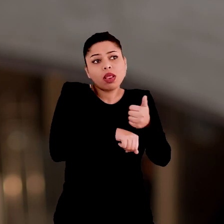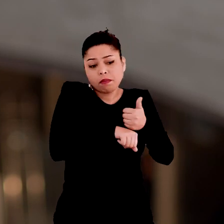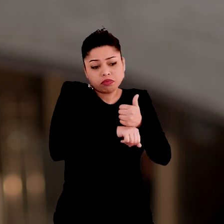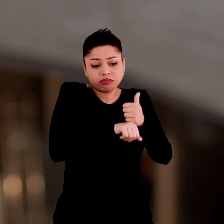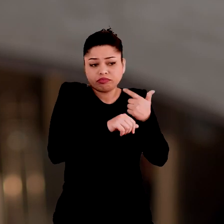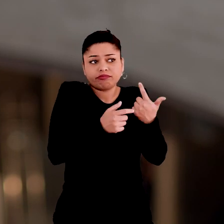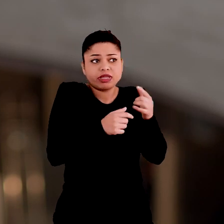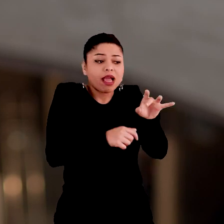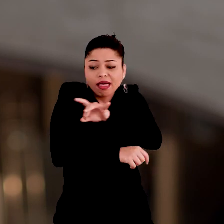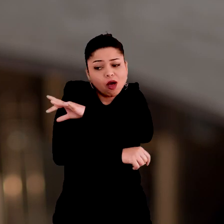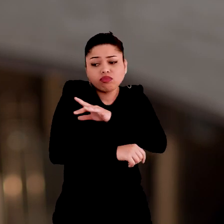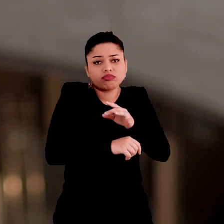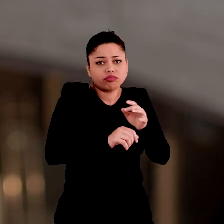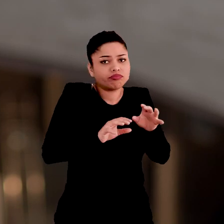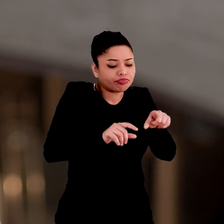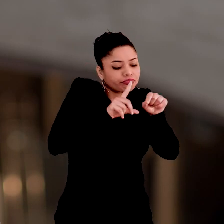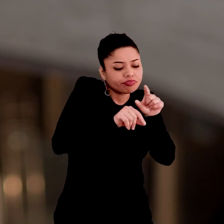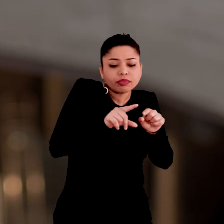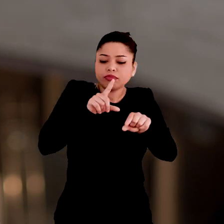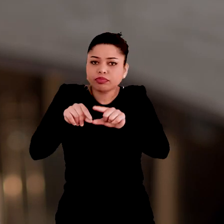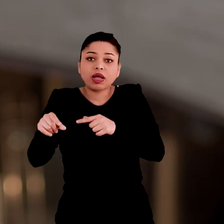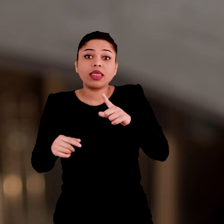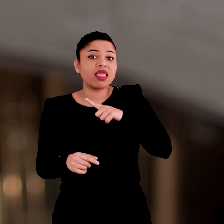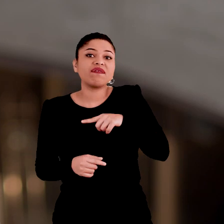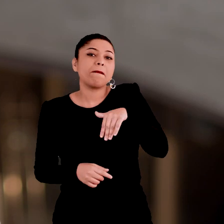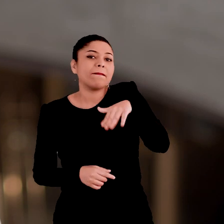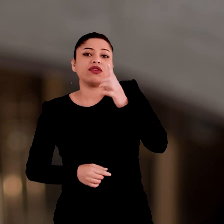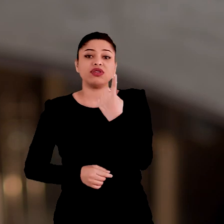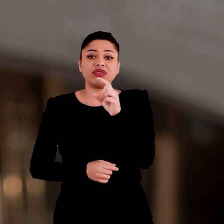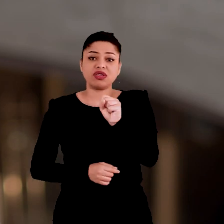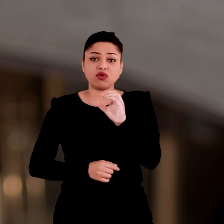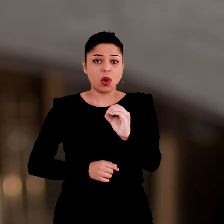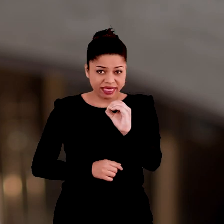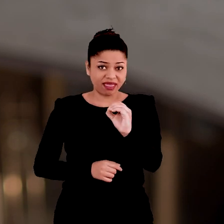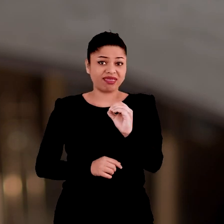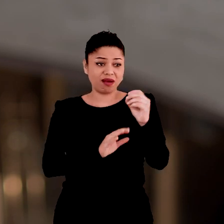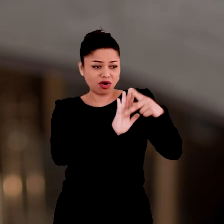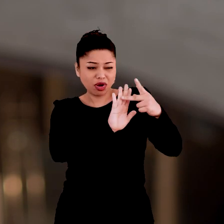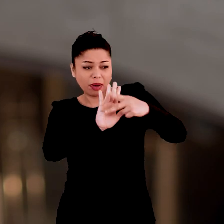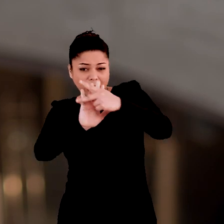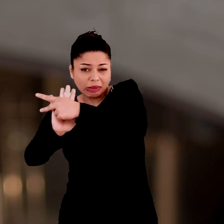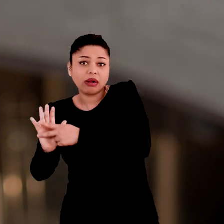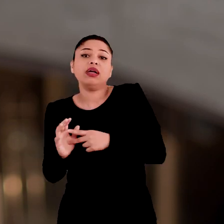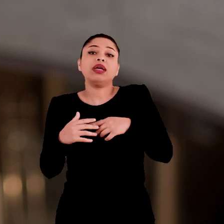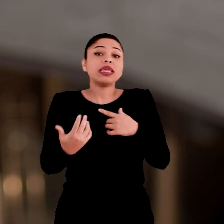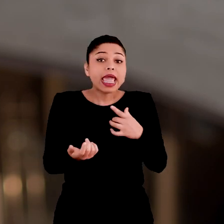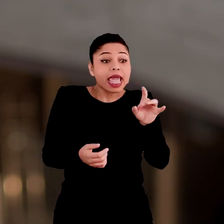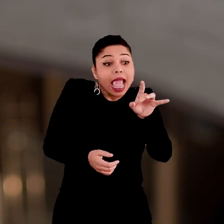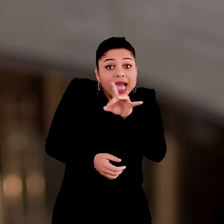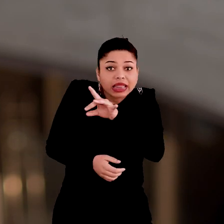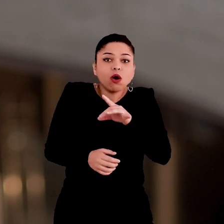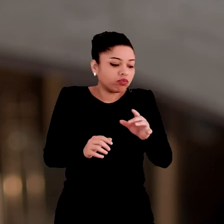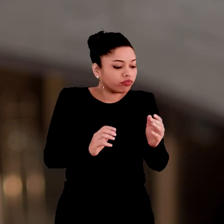projetos, mais de 180 projetos. E cada jurado trabalhou em cima de 10 projetos, numa pré-seleção, e depois a